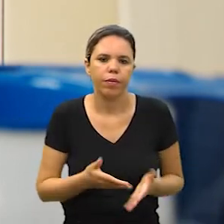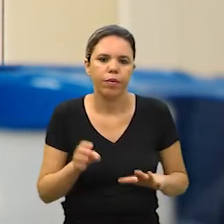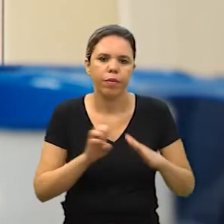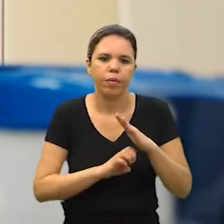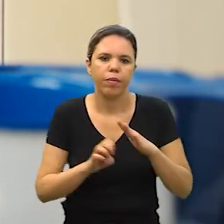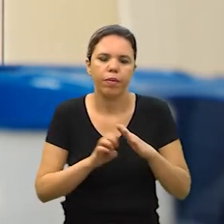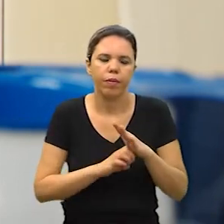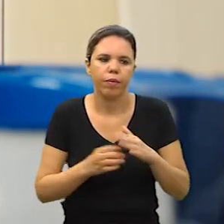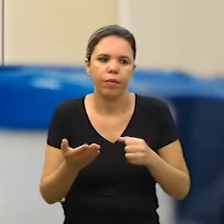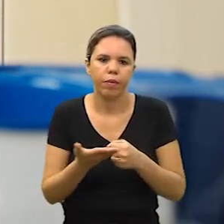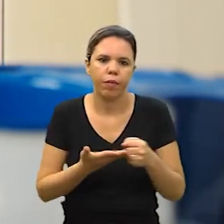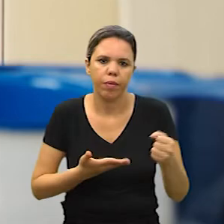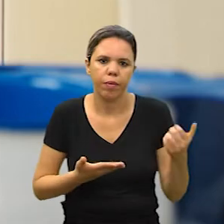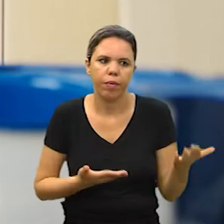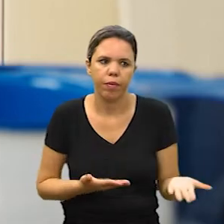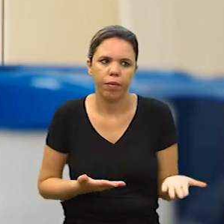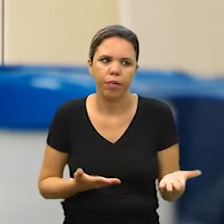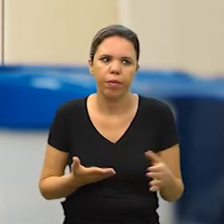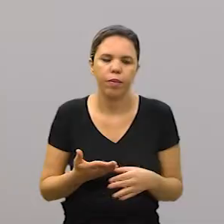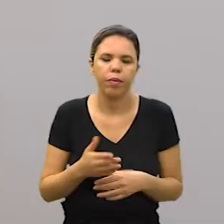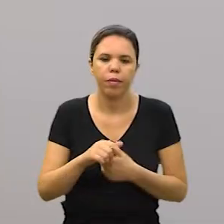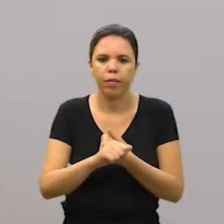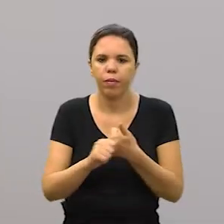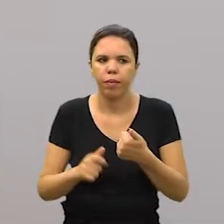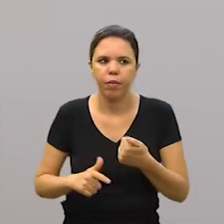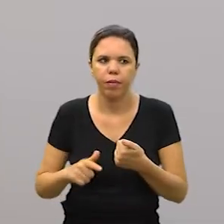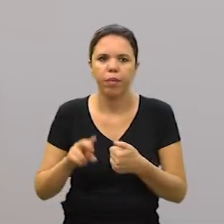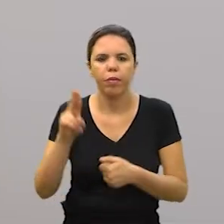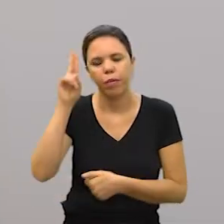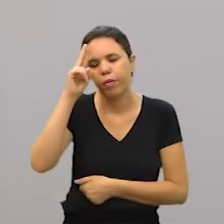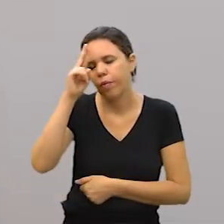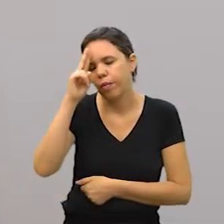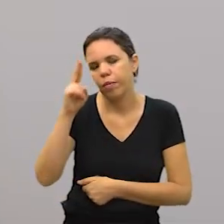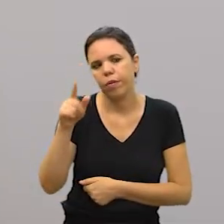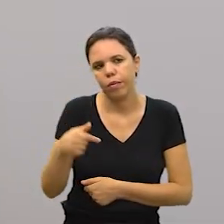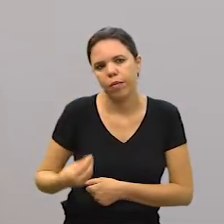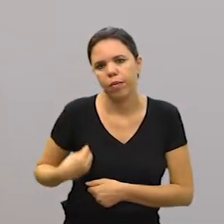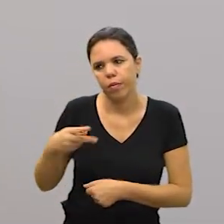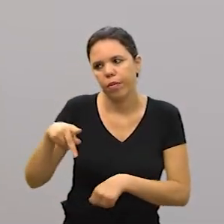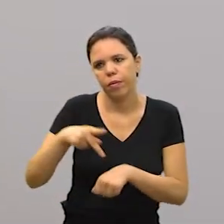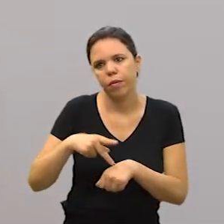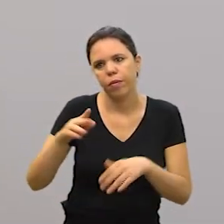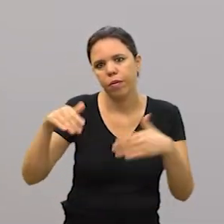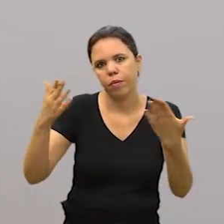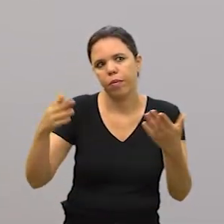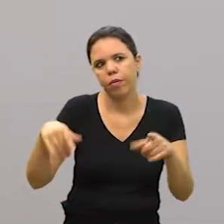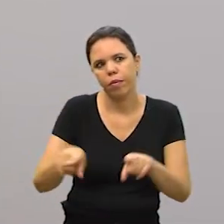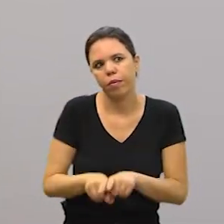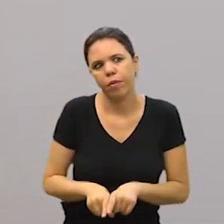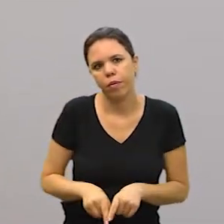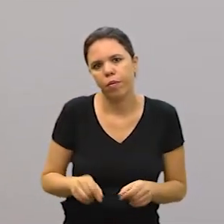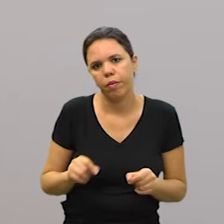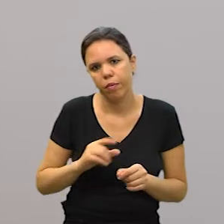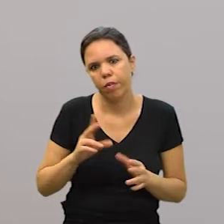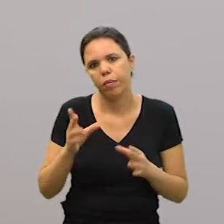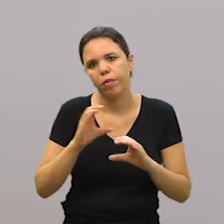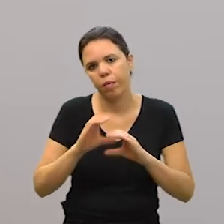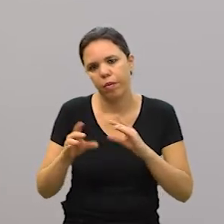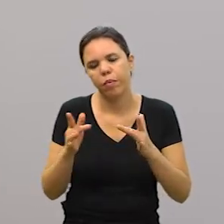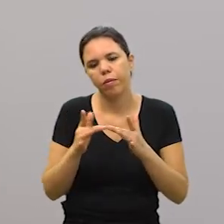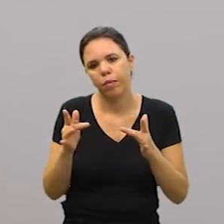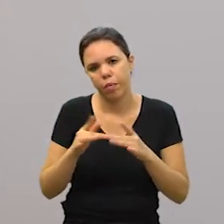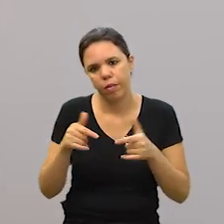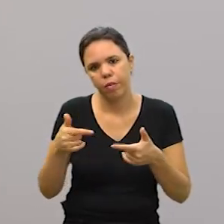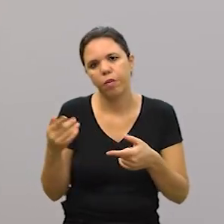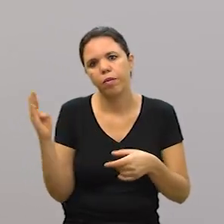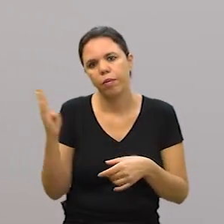empresas, mega empresas, a Amazon, você tem o Uber, que estão em outros países e têm relação, ou têm